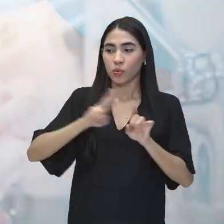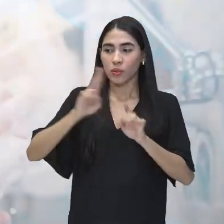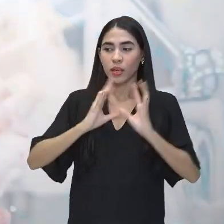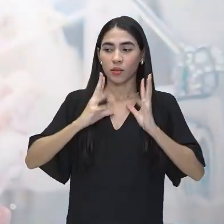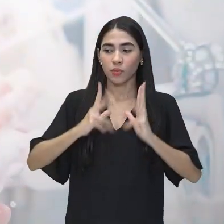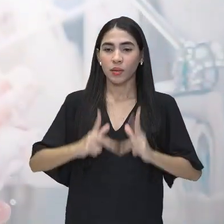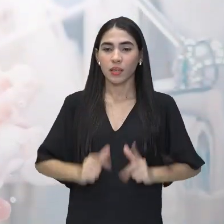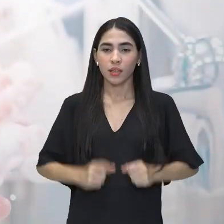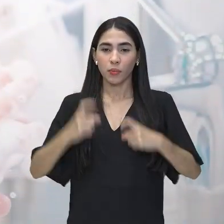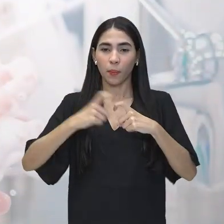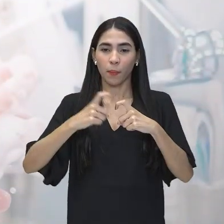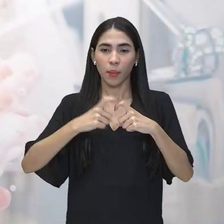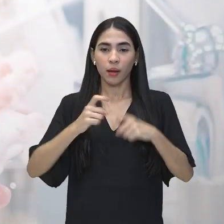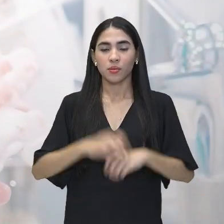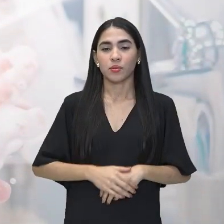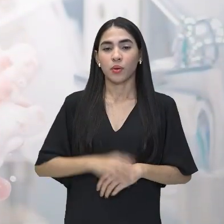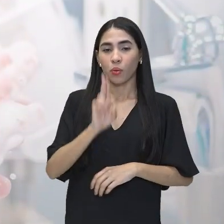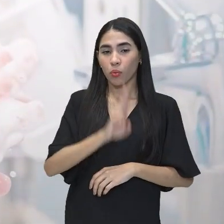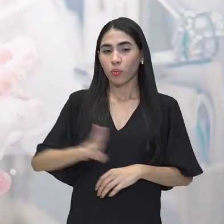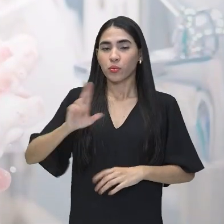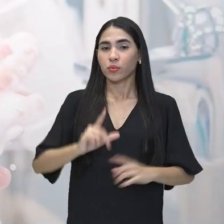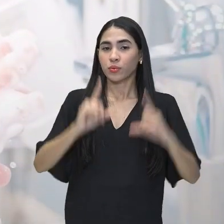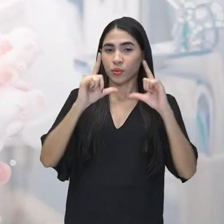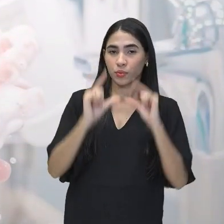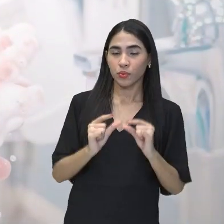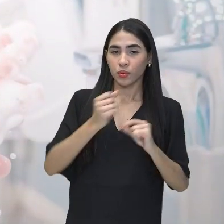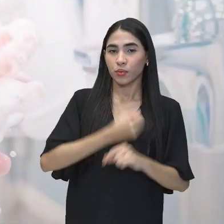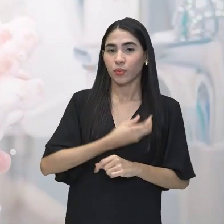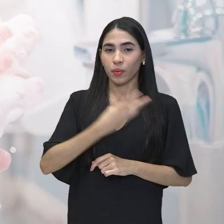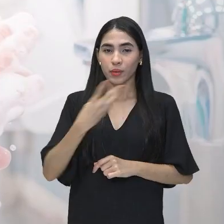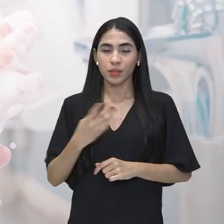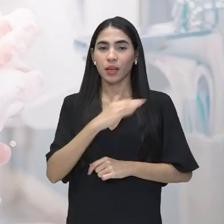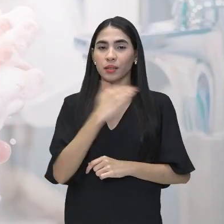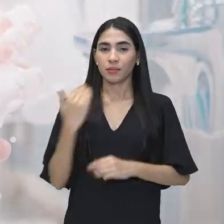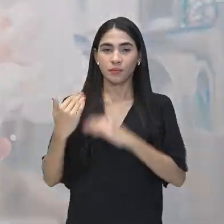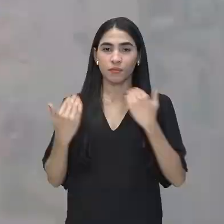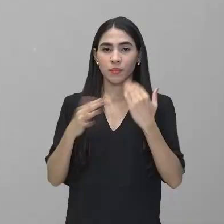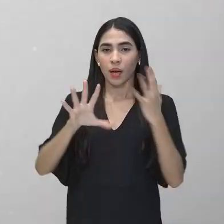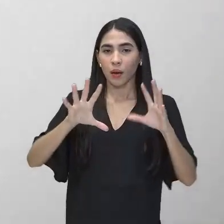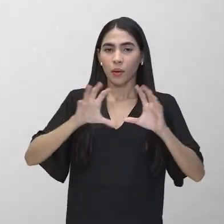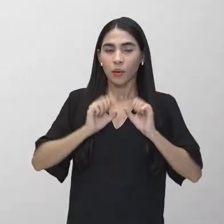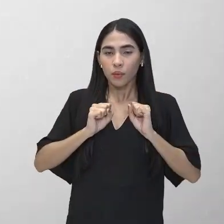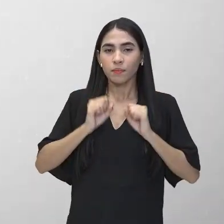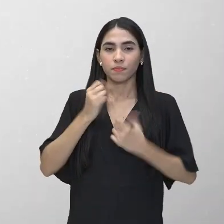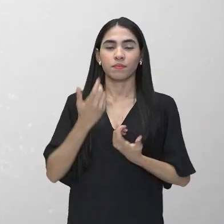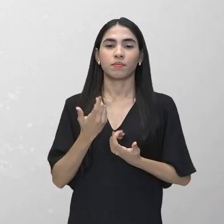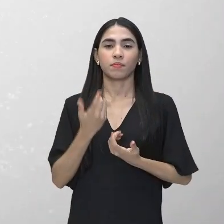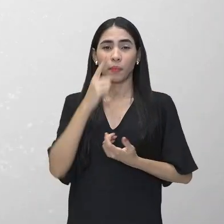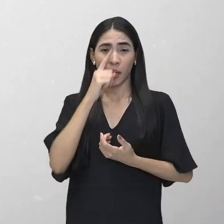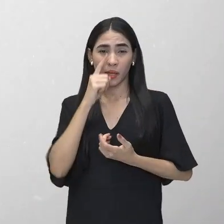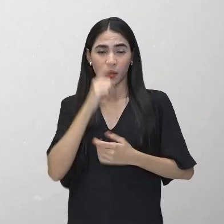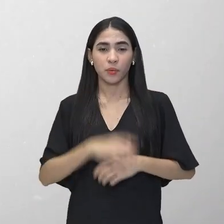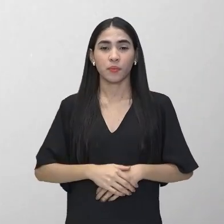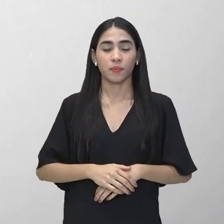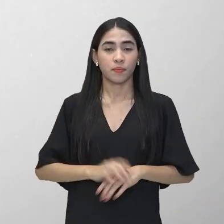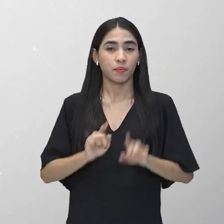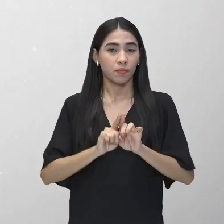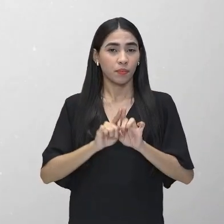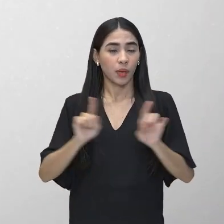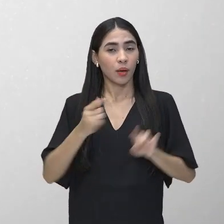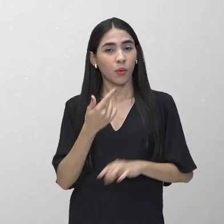hospitais. Seu uso diminuiu em muito o número de mortes por infecção hospitalar. No entanto,